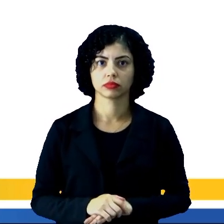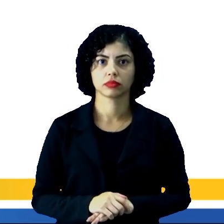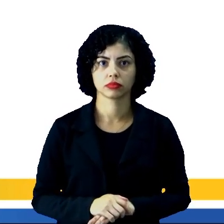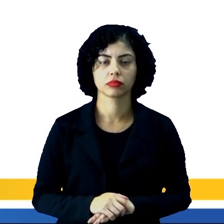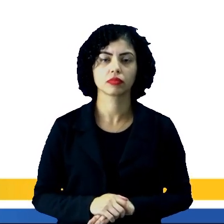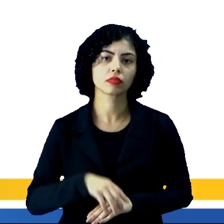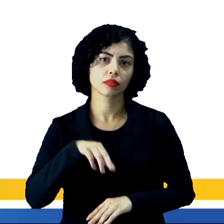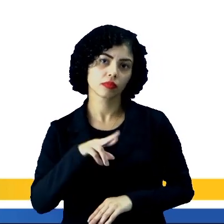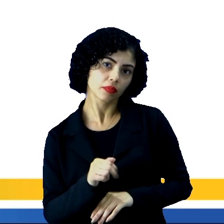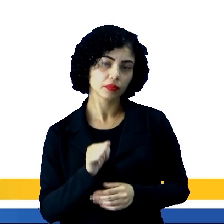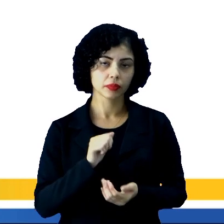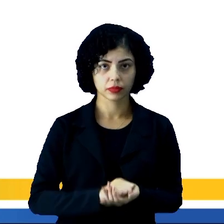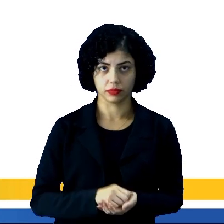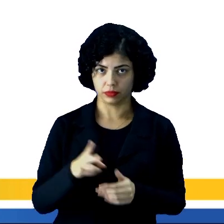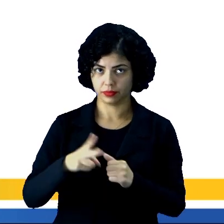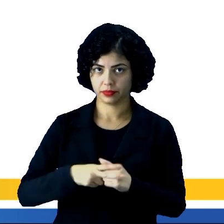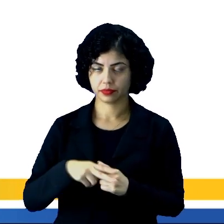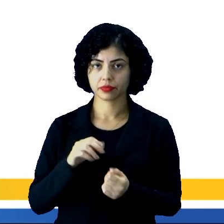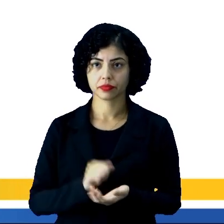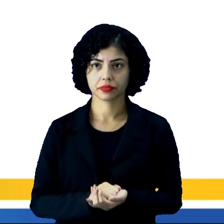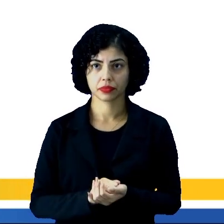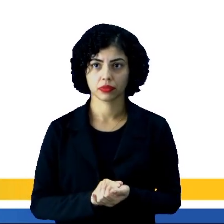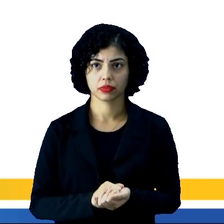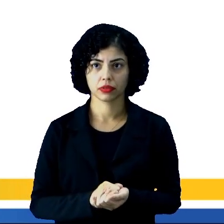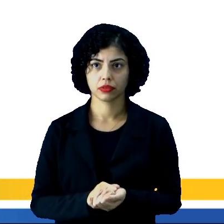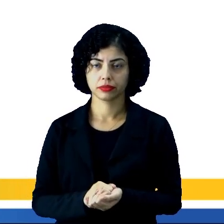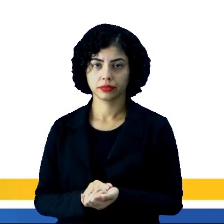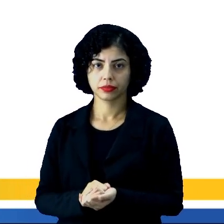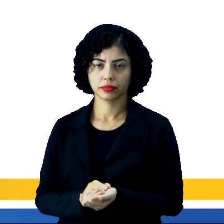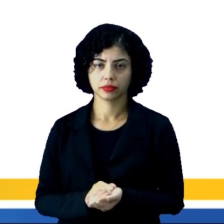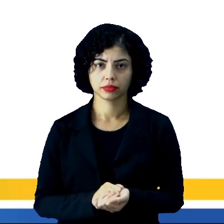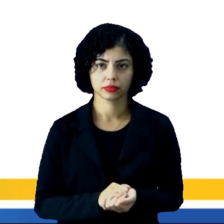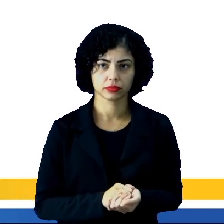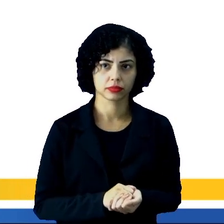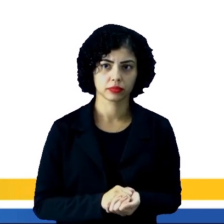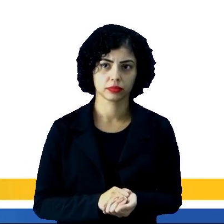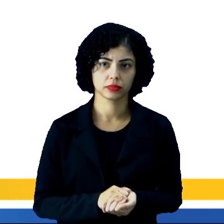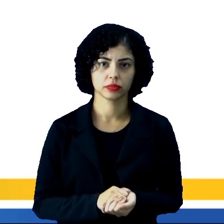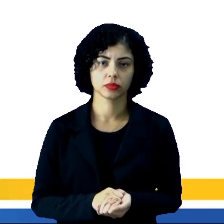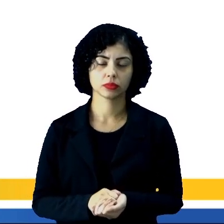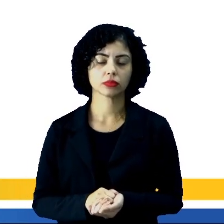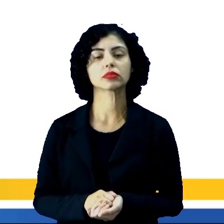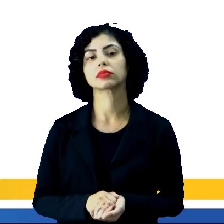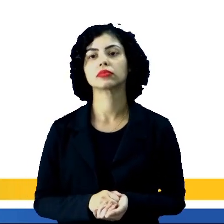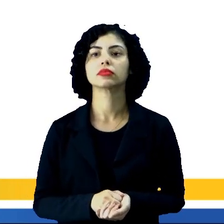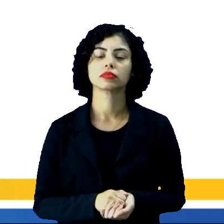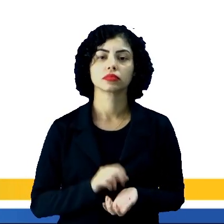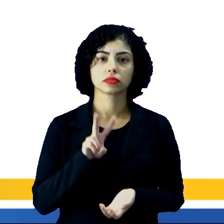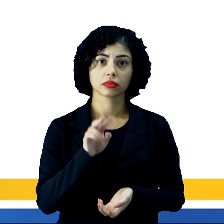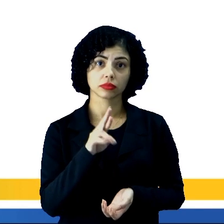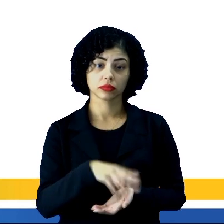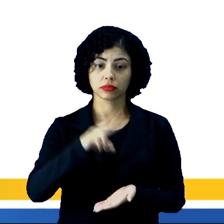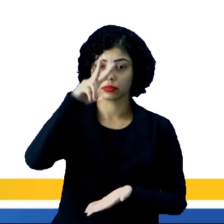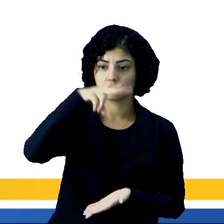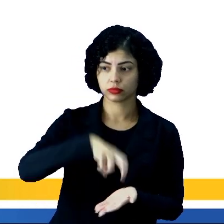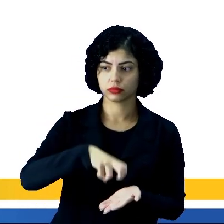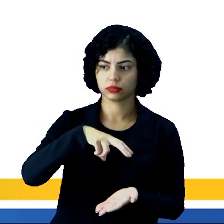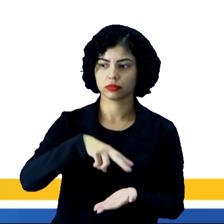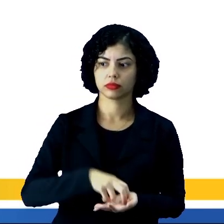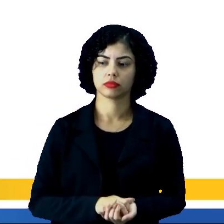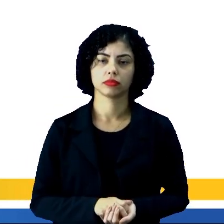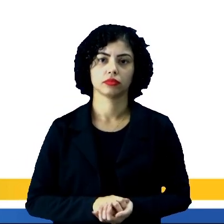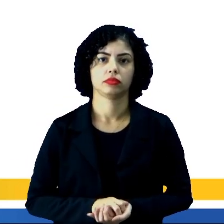direto mirou o verbo né ebelocista salta o velocista pula